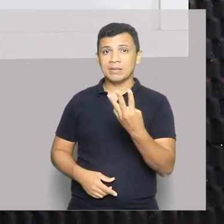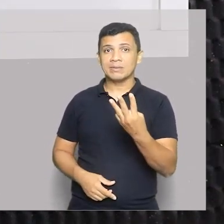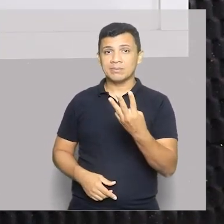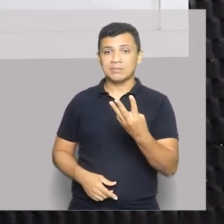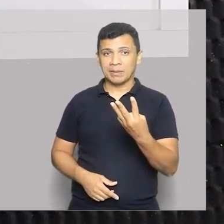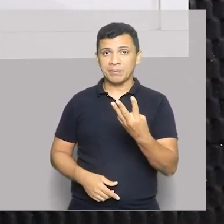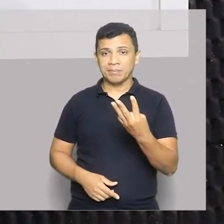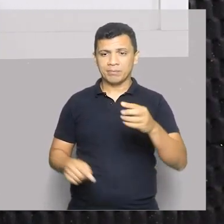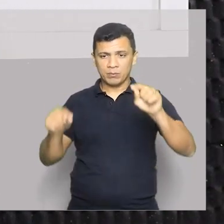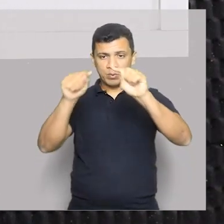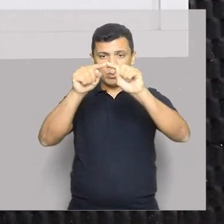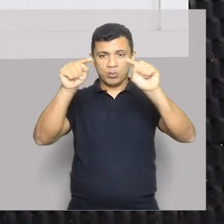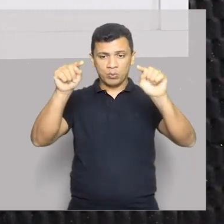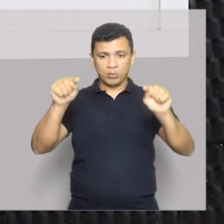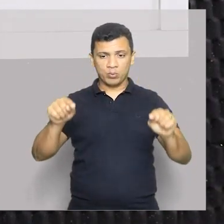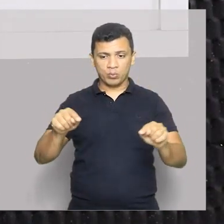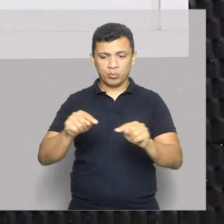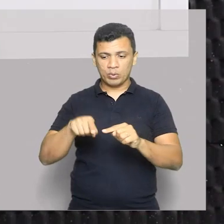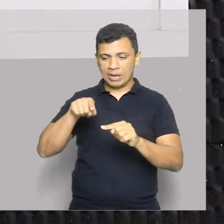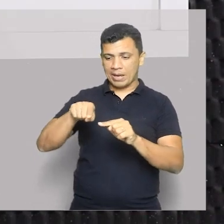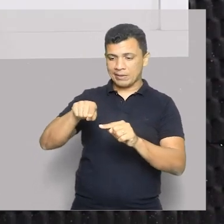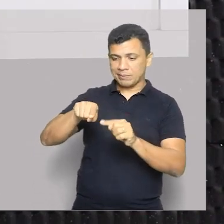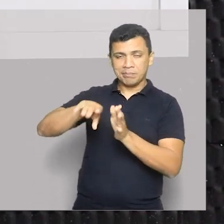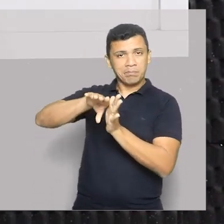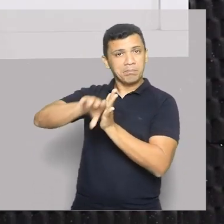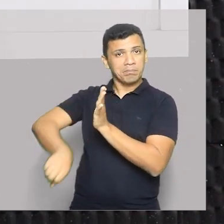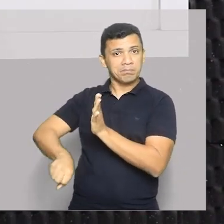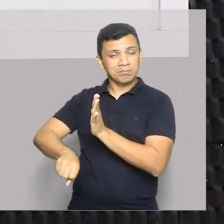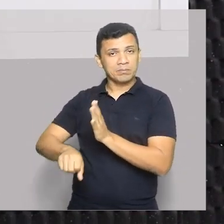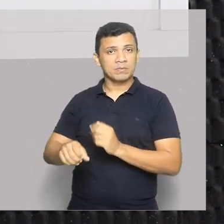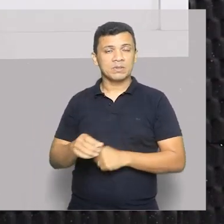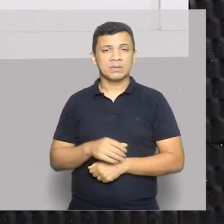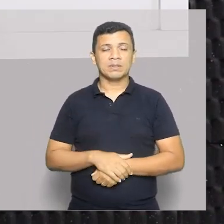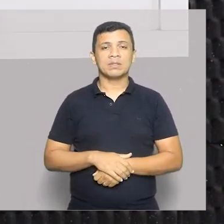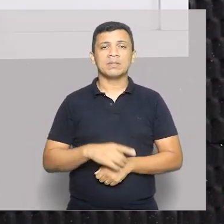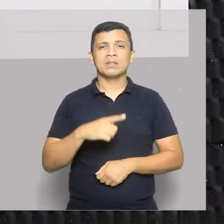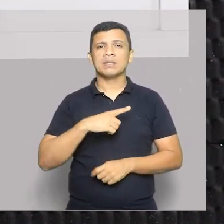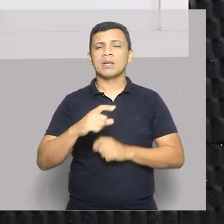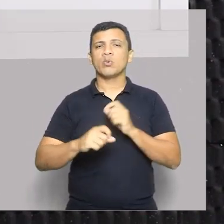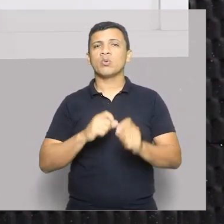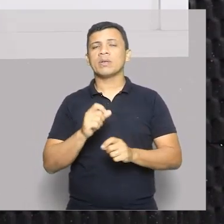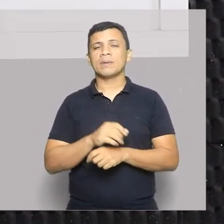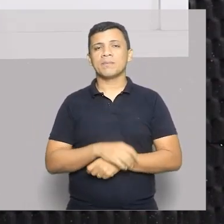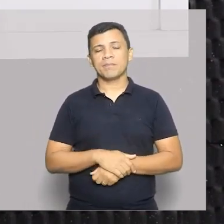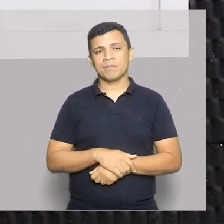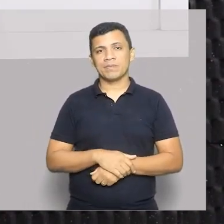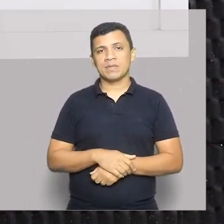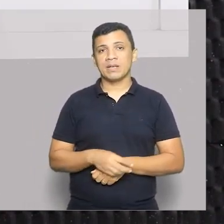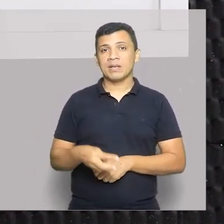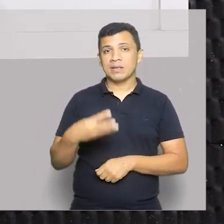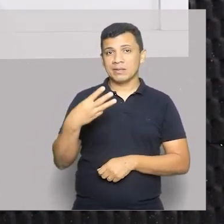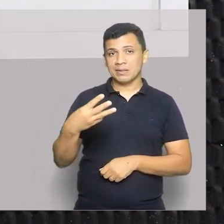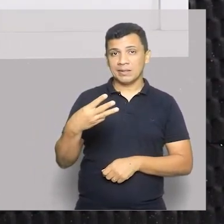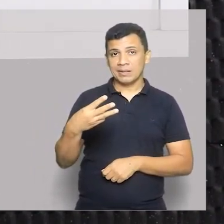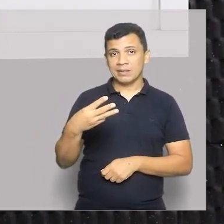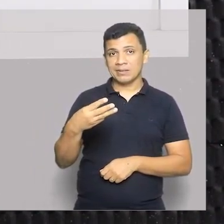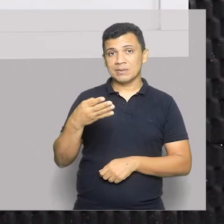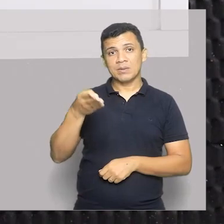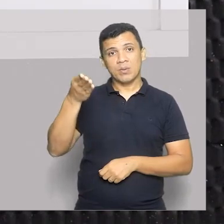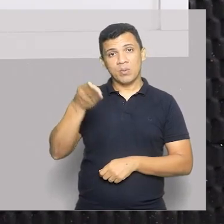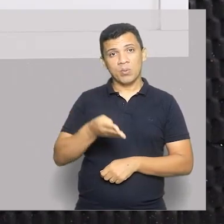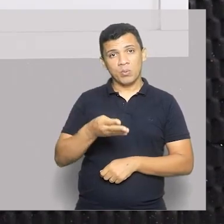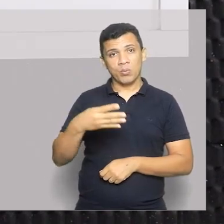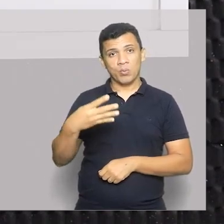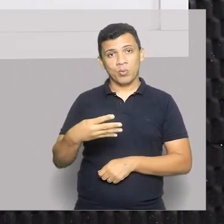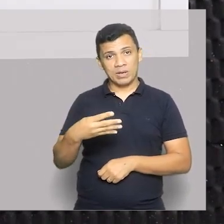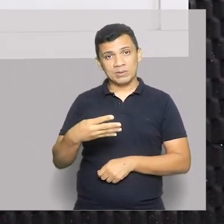Ou seja, se a área era 100, eu vou ter o que agora? Vou ter 3/4 de 100. Tá? Então você